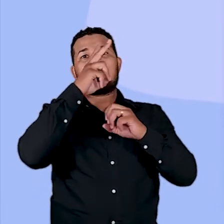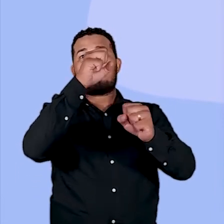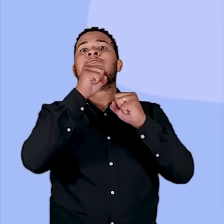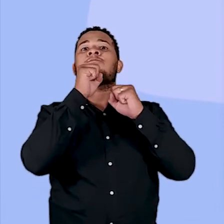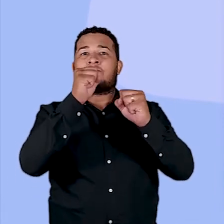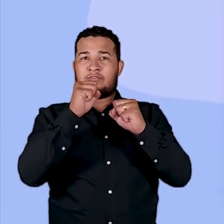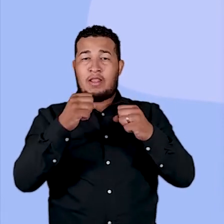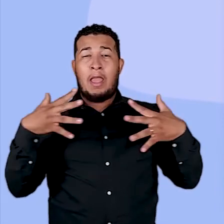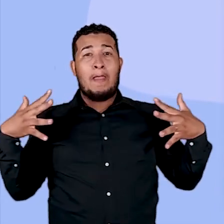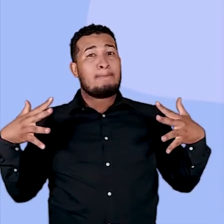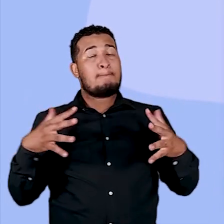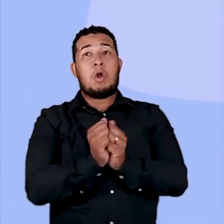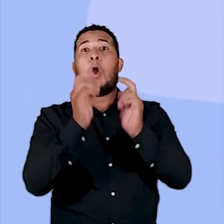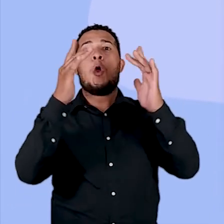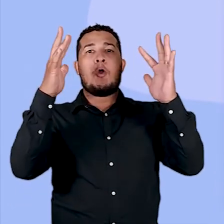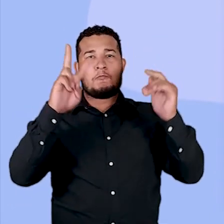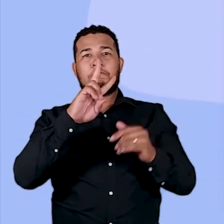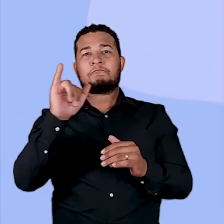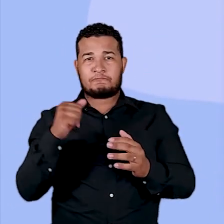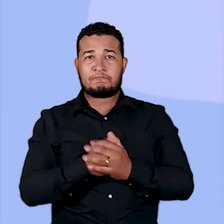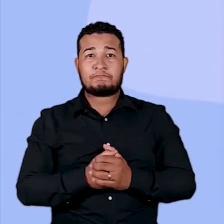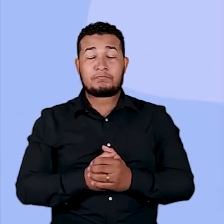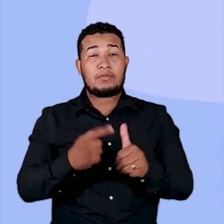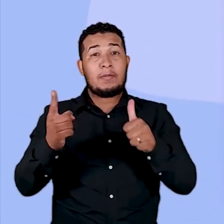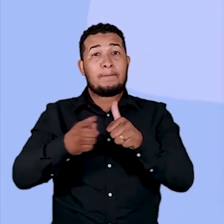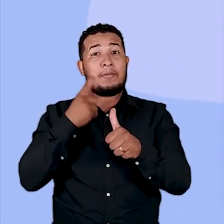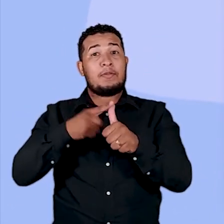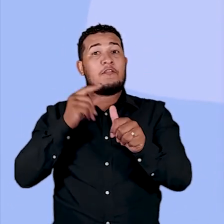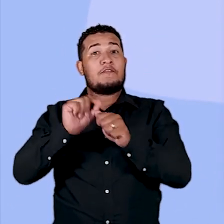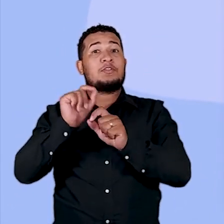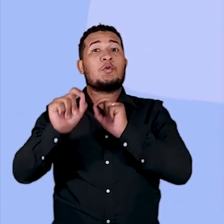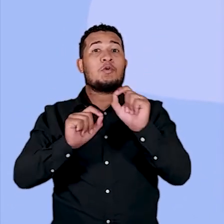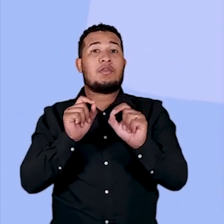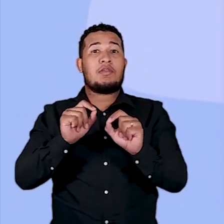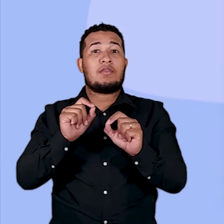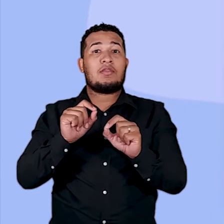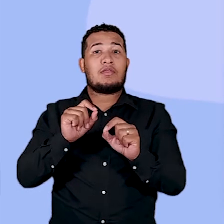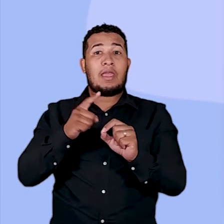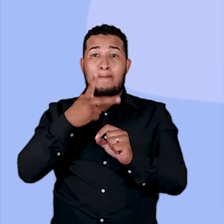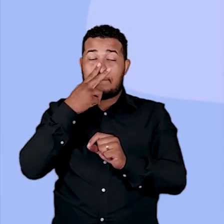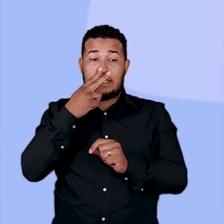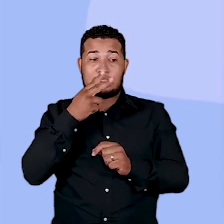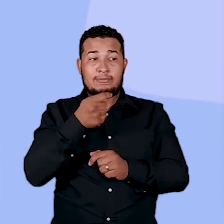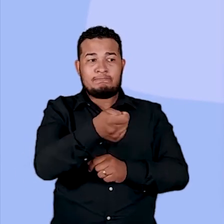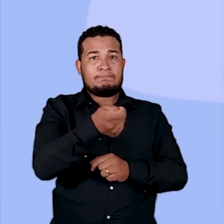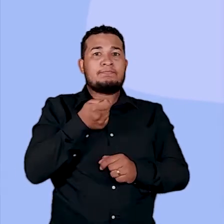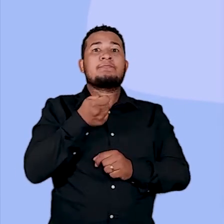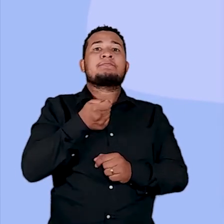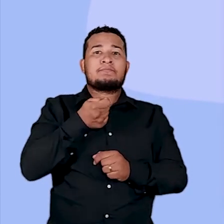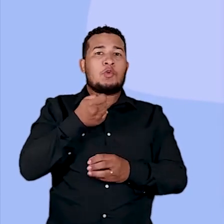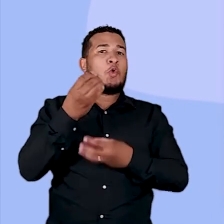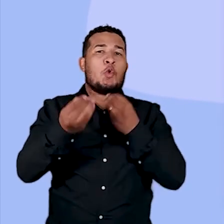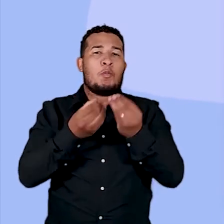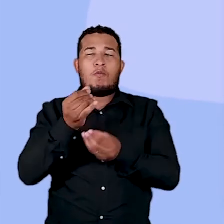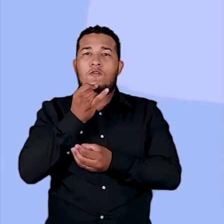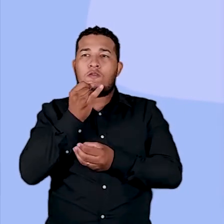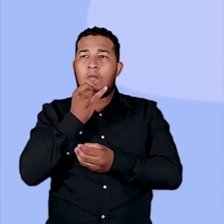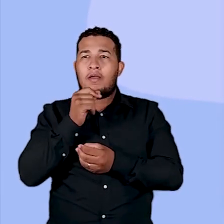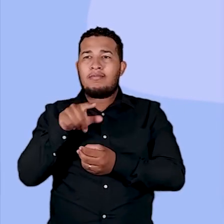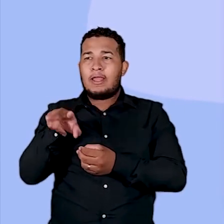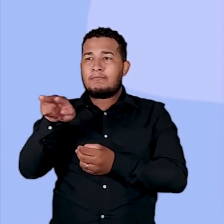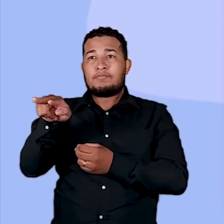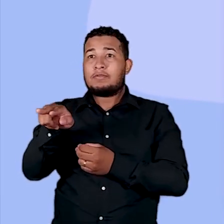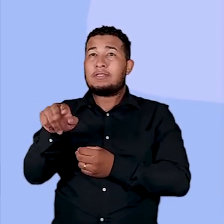mais ainda, vai criar uma grande confusão ali naquele meio. A primeira coisa que deve se fazer é interromper esse fluxo, como,